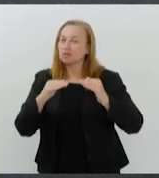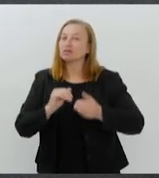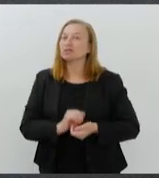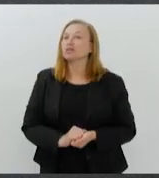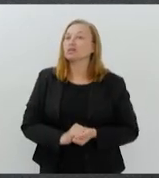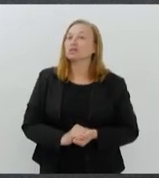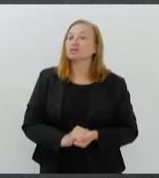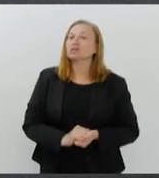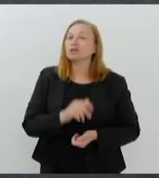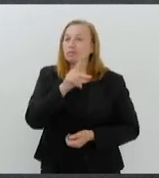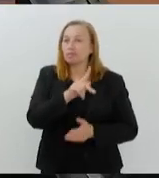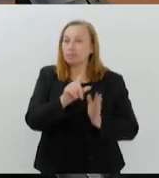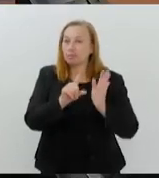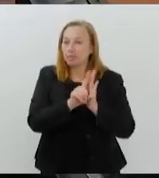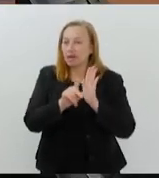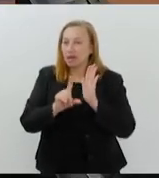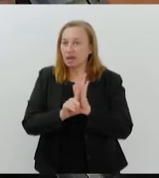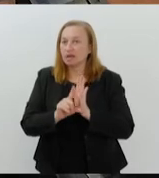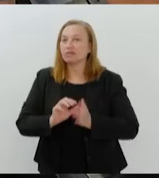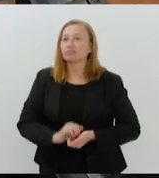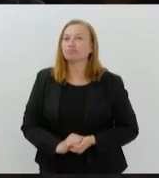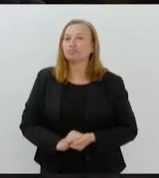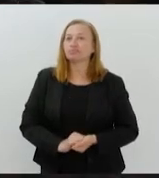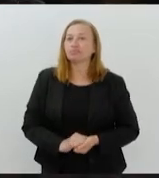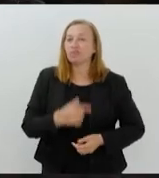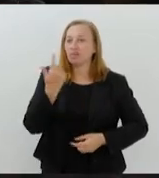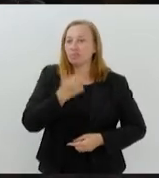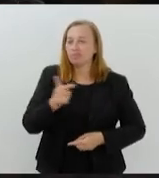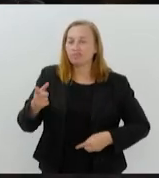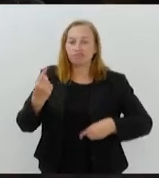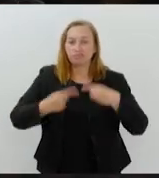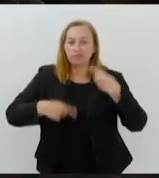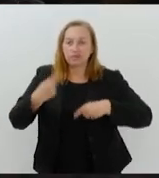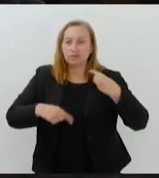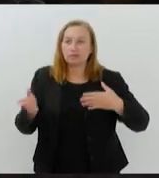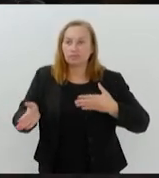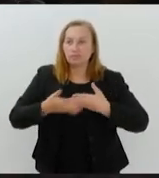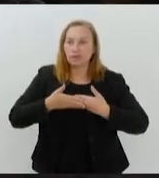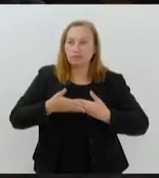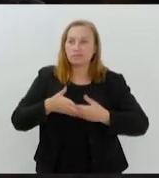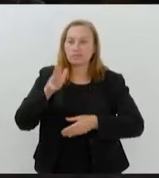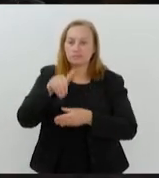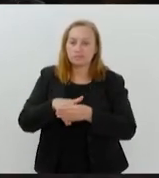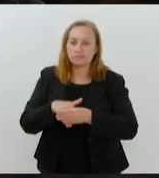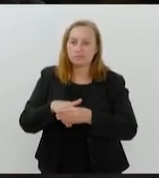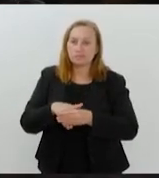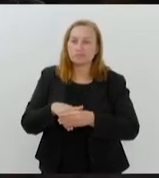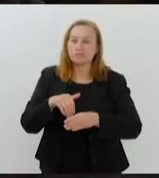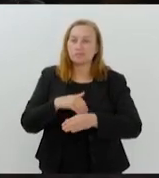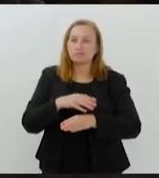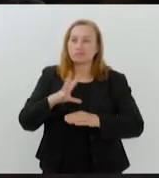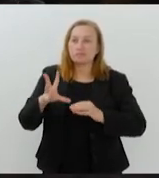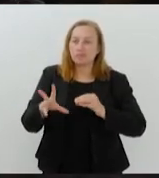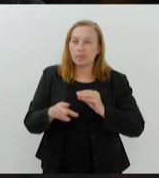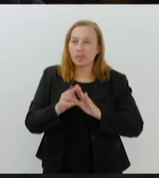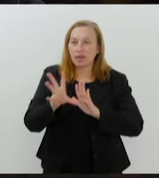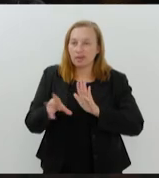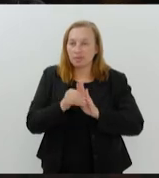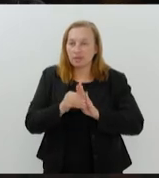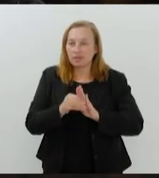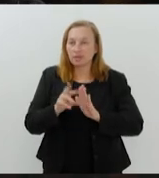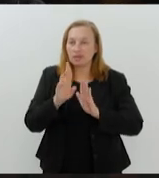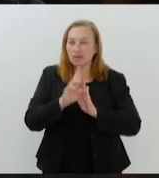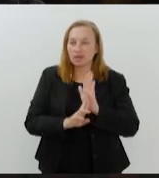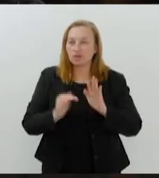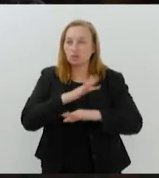favoravelmente a esse PL. Não havendo mais quem queira discutir, encerrada a discussão e votação. A emenda de redação.